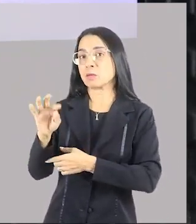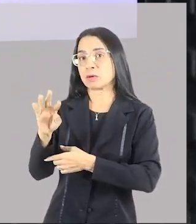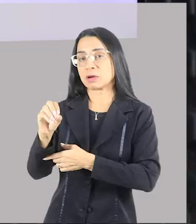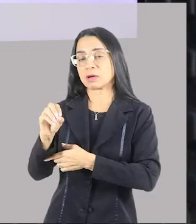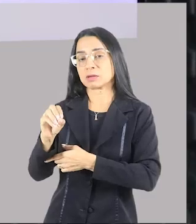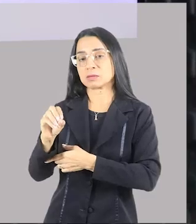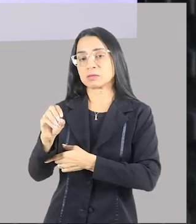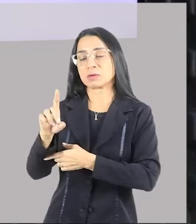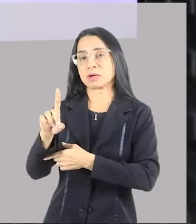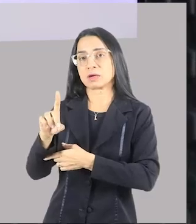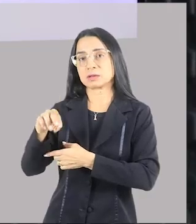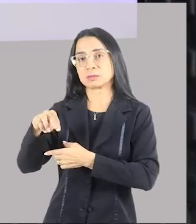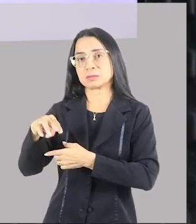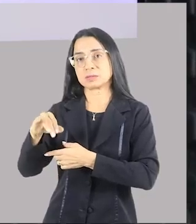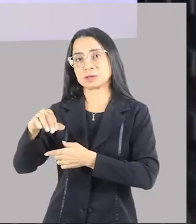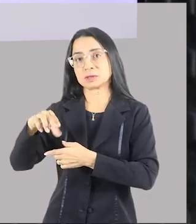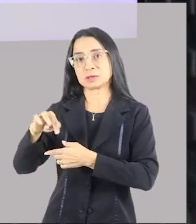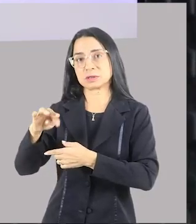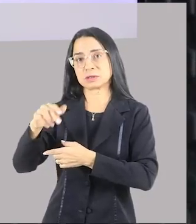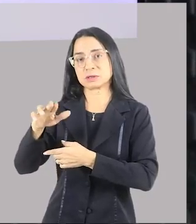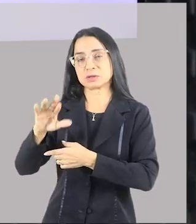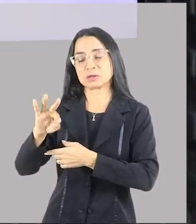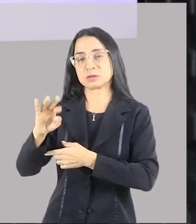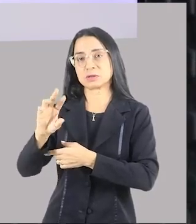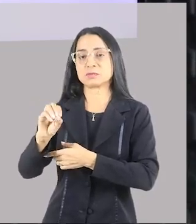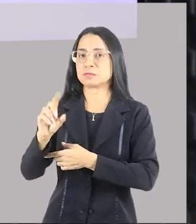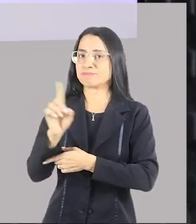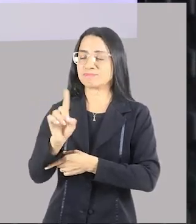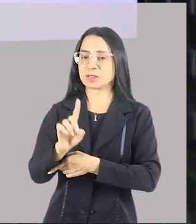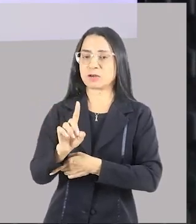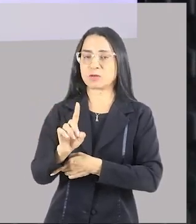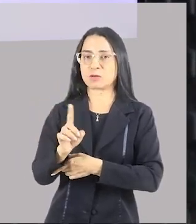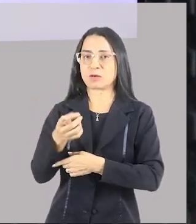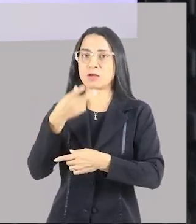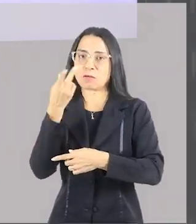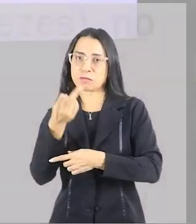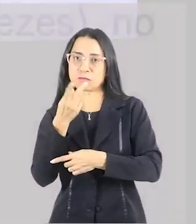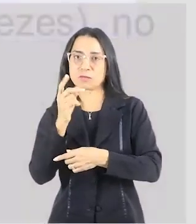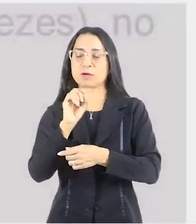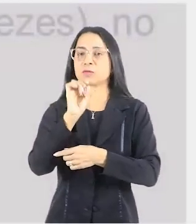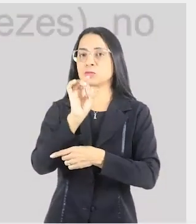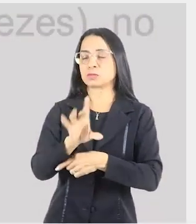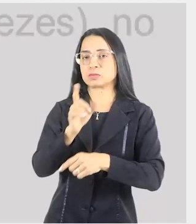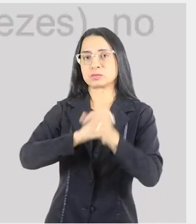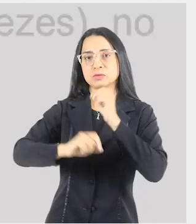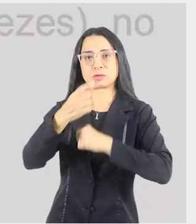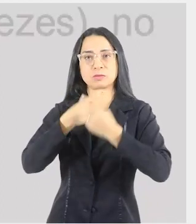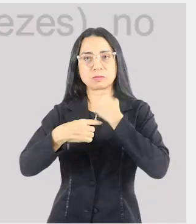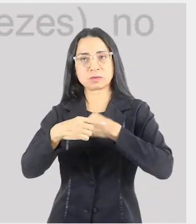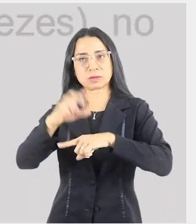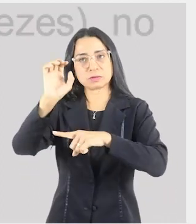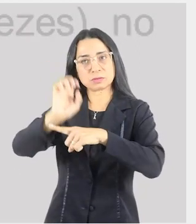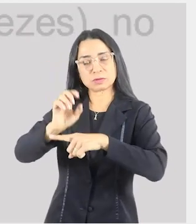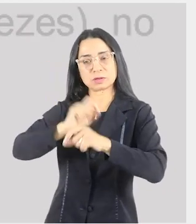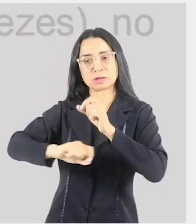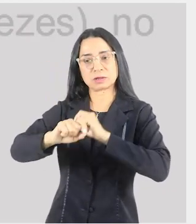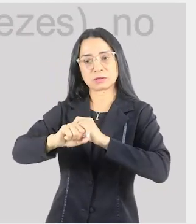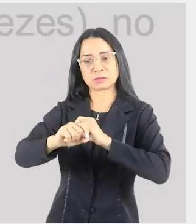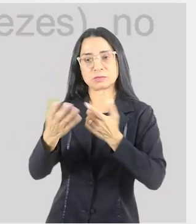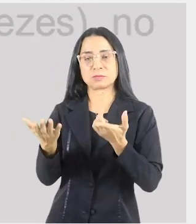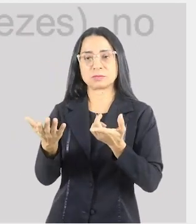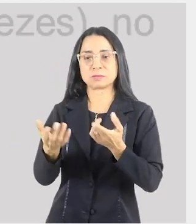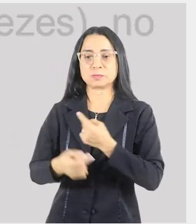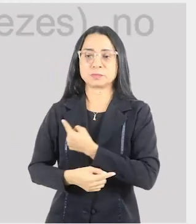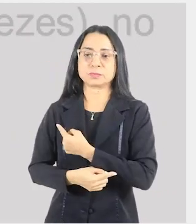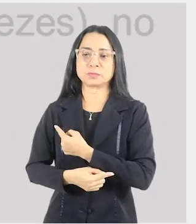não. Aqui eu falo apenas da vontade do Estado em emitir a sua vontade. Então, é a declaração do Estado ou de quem lhe